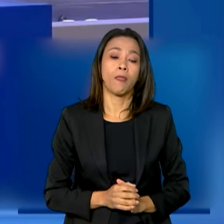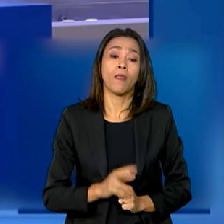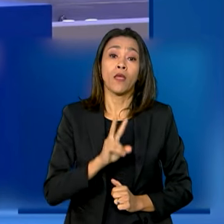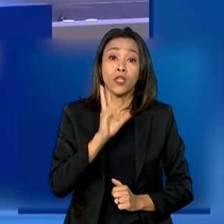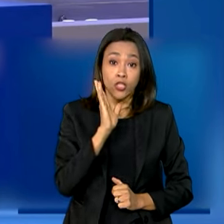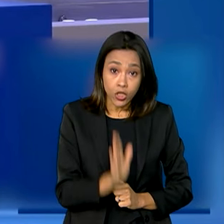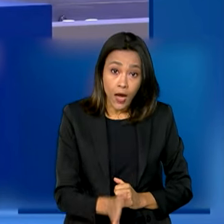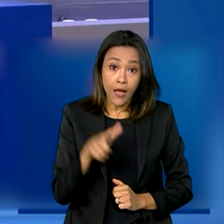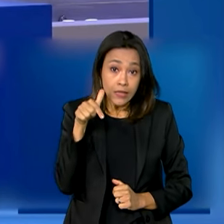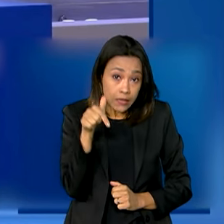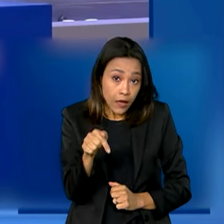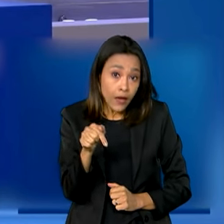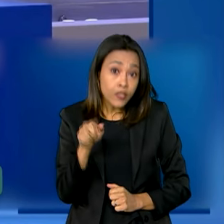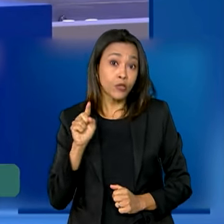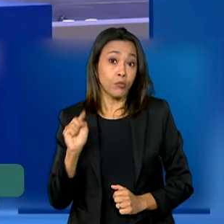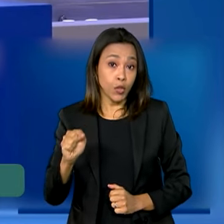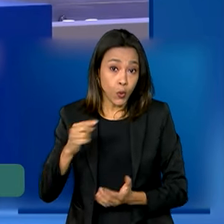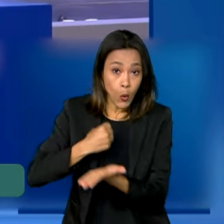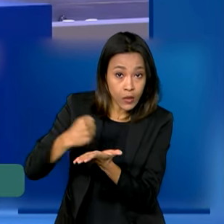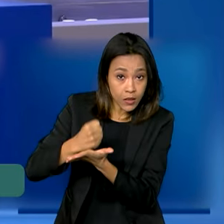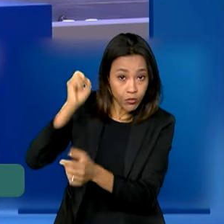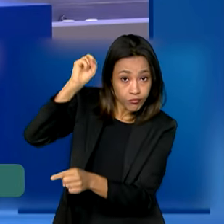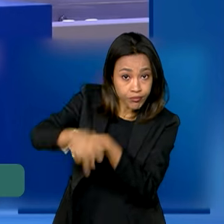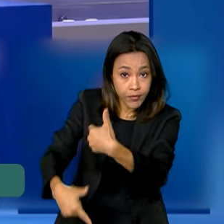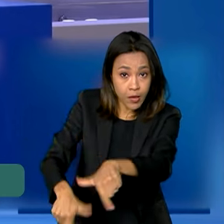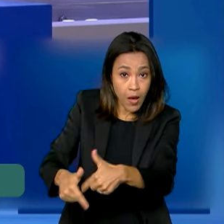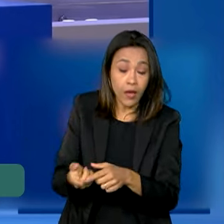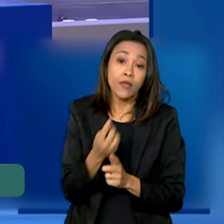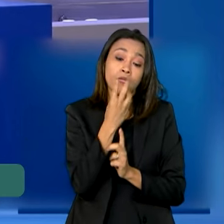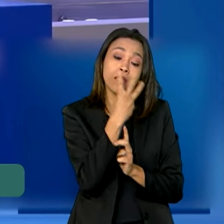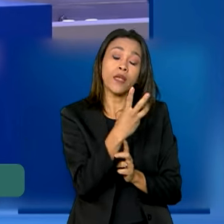Gerarão 7 mil empregos diretos, com expectativa de